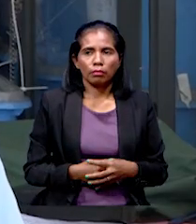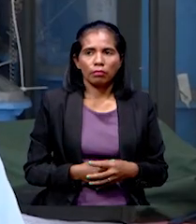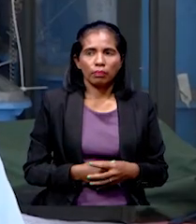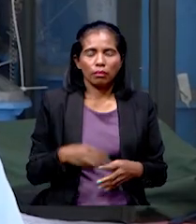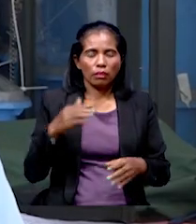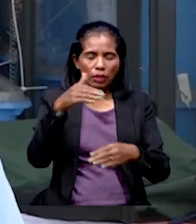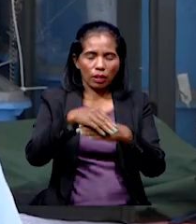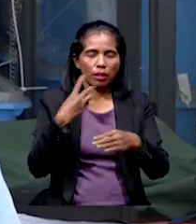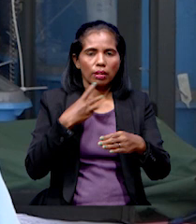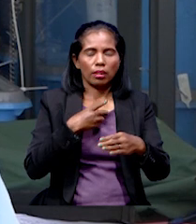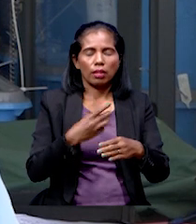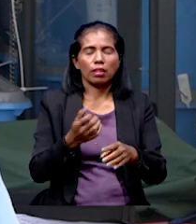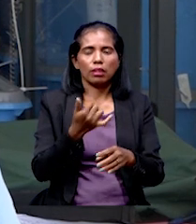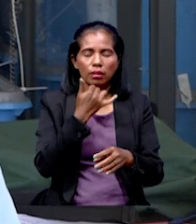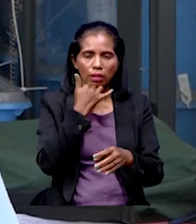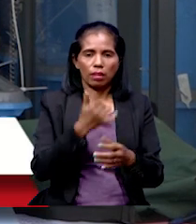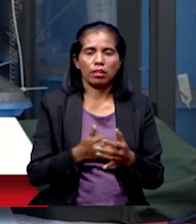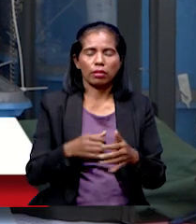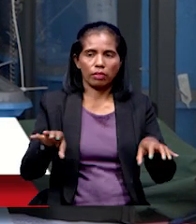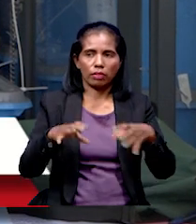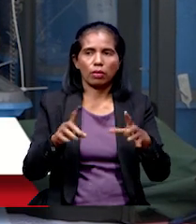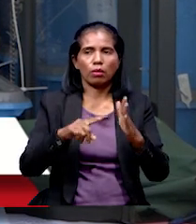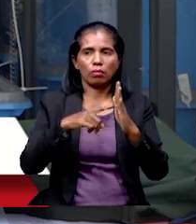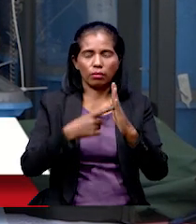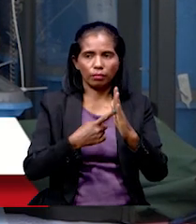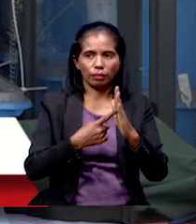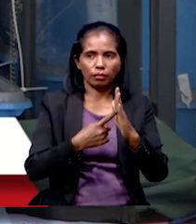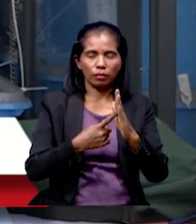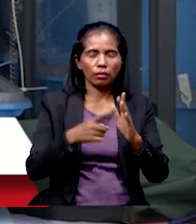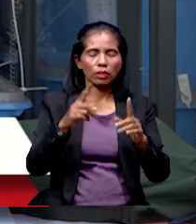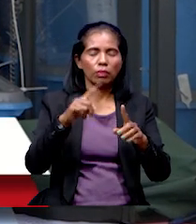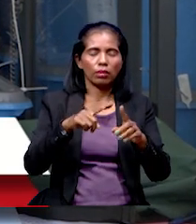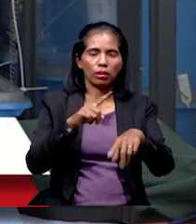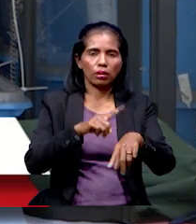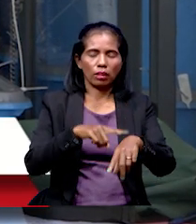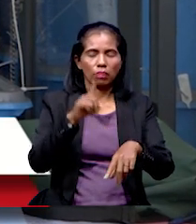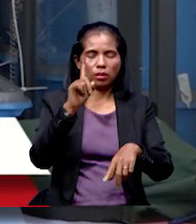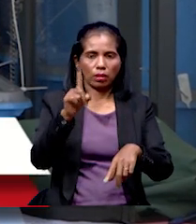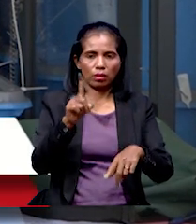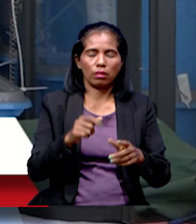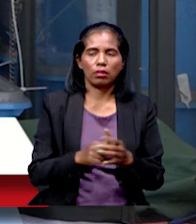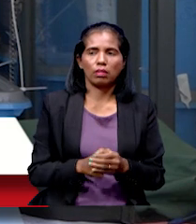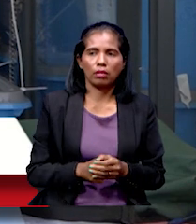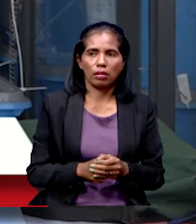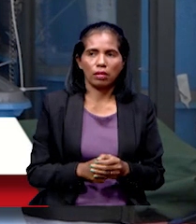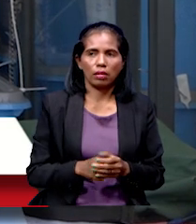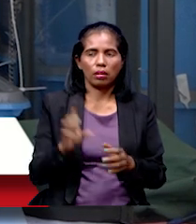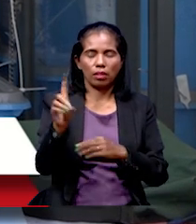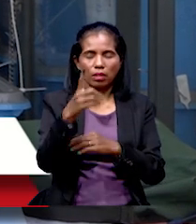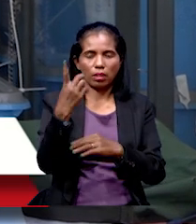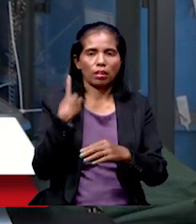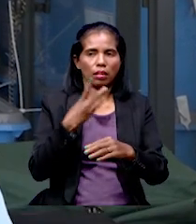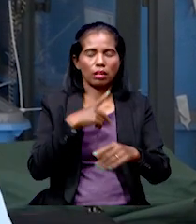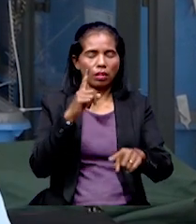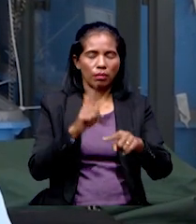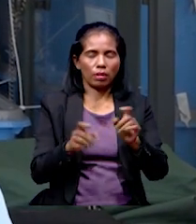nene, poras ita basic dian, ita falha sistema. Aku kira uma hora, to madrugada ento ita la